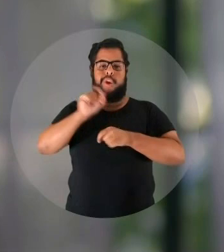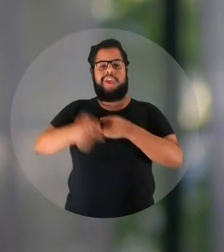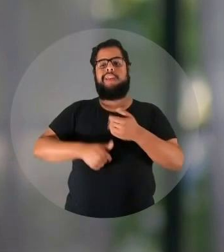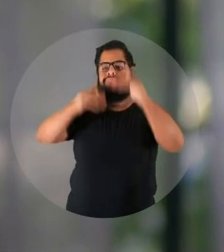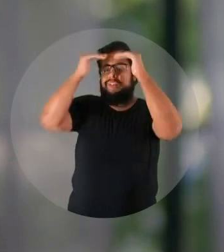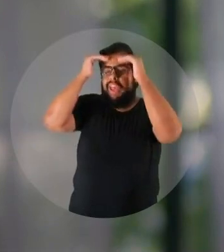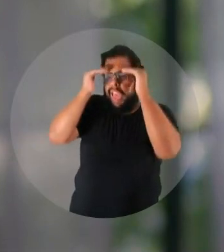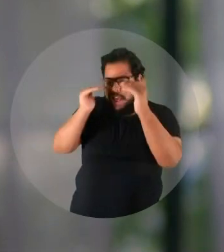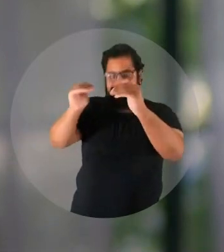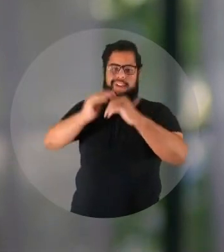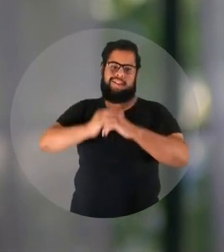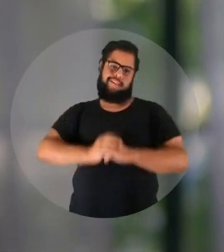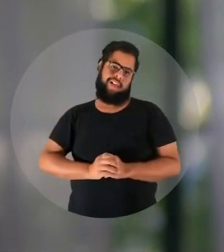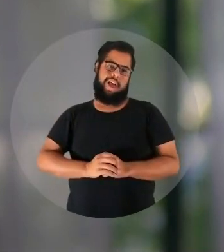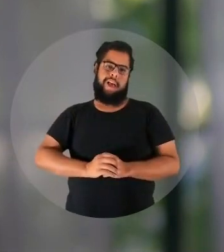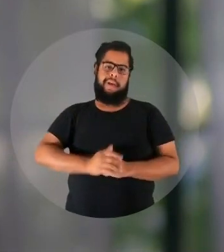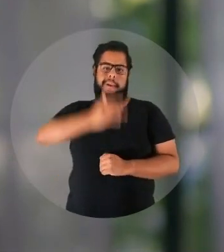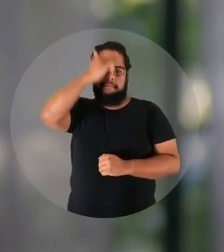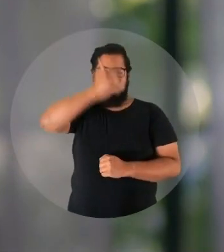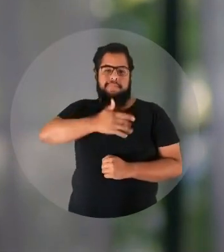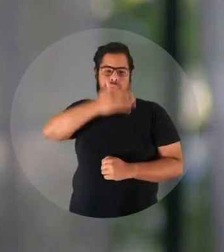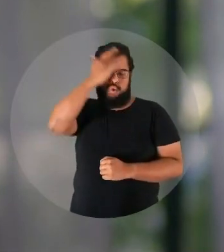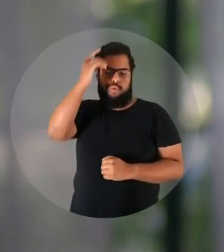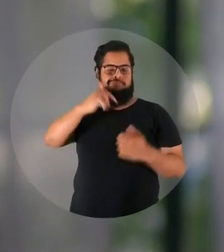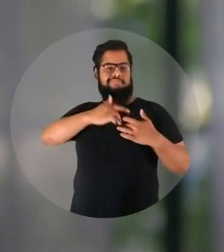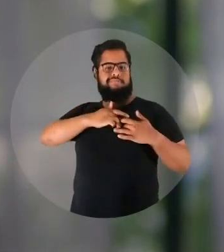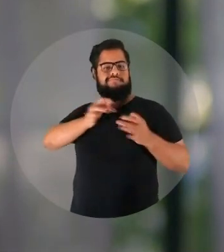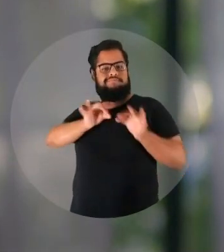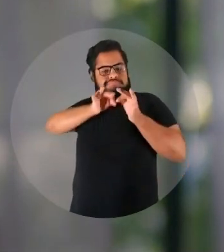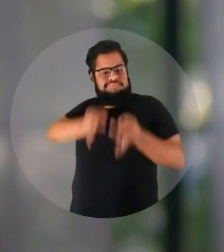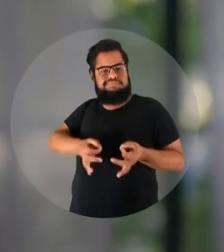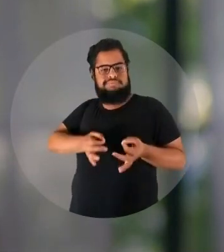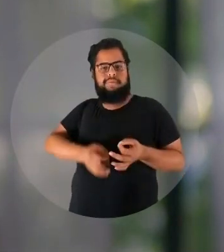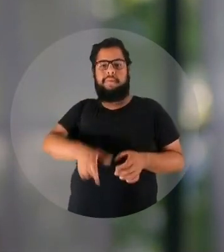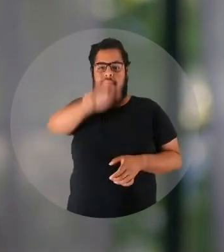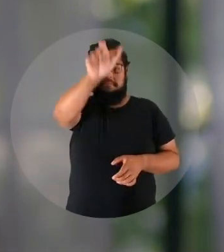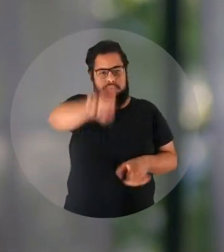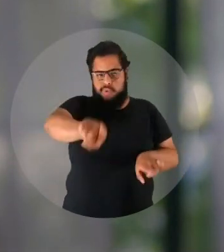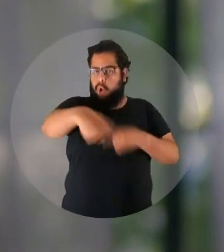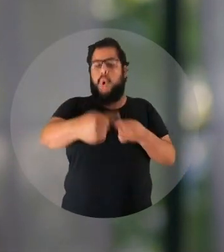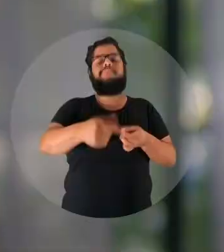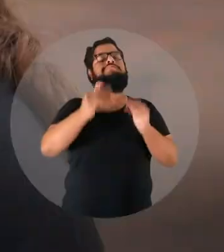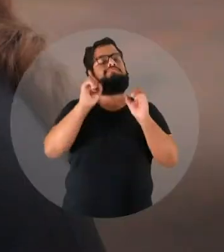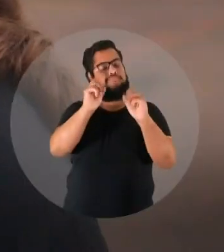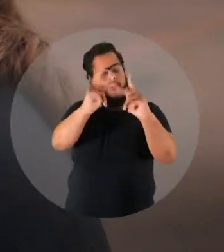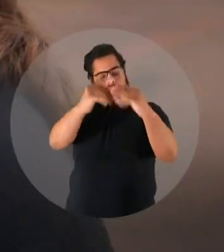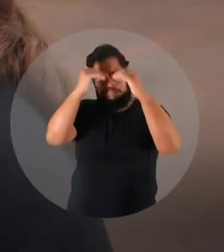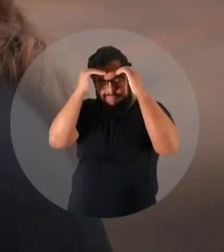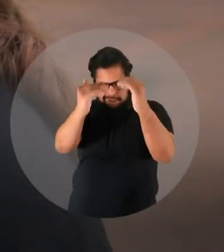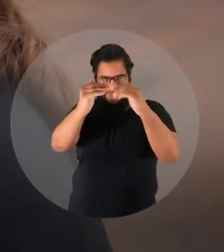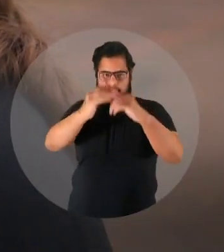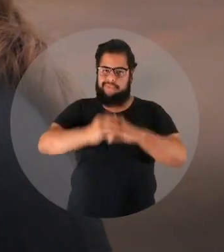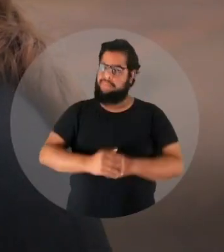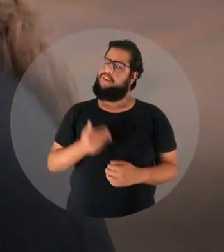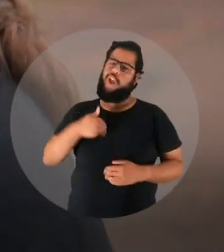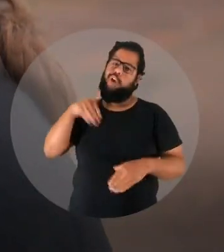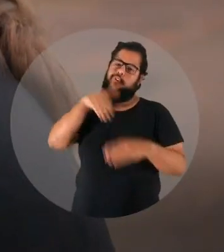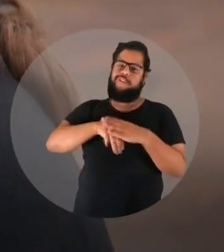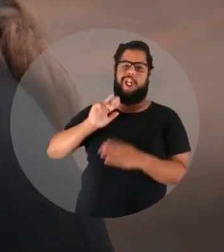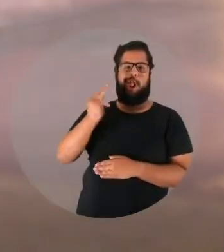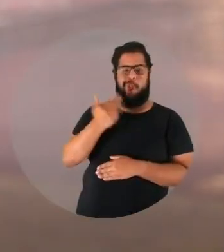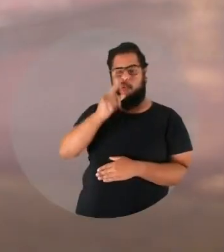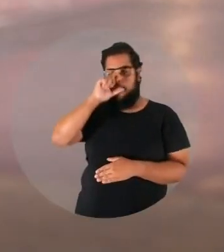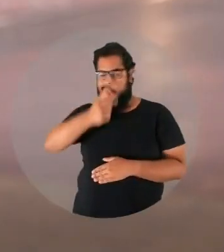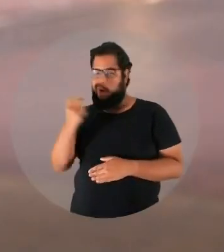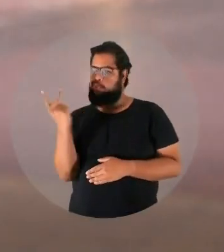da pessoa que tem grandeza de ser humilde diante, inclusive, dos seus adversários. Vou votar Lula e Alckmin,